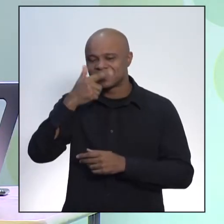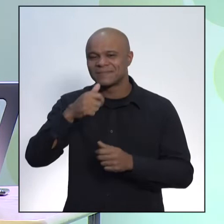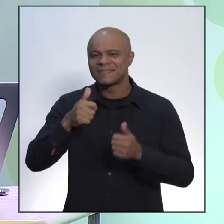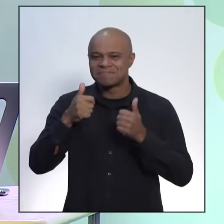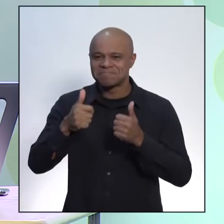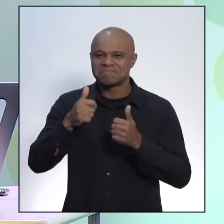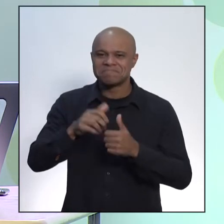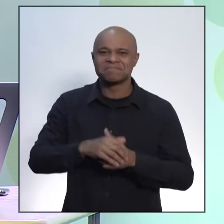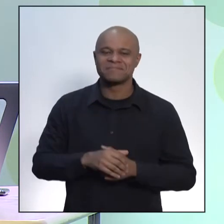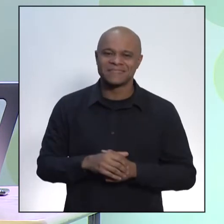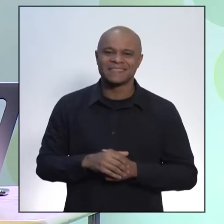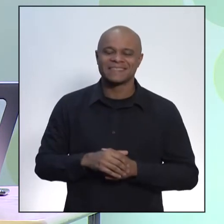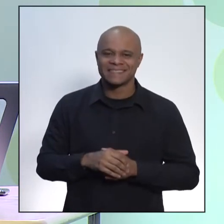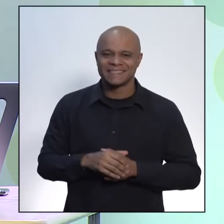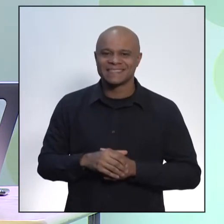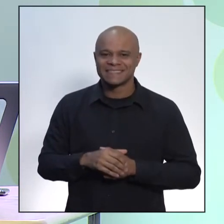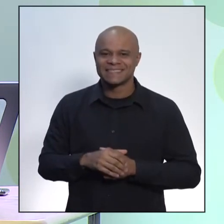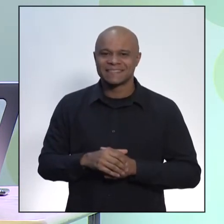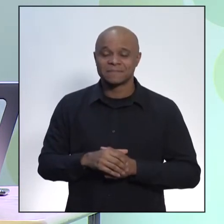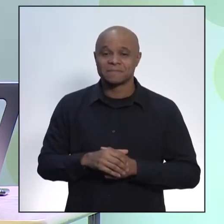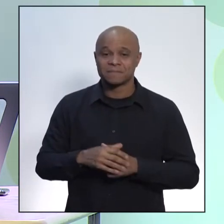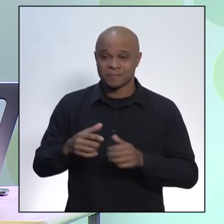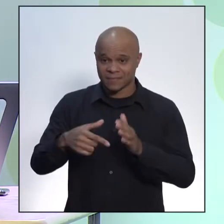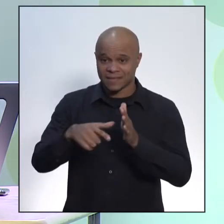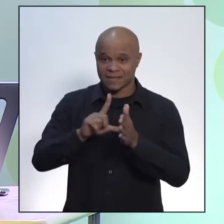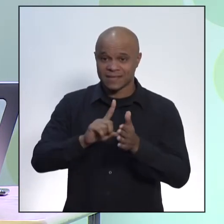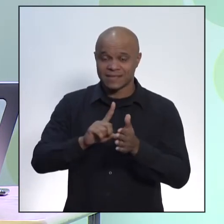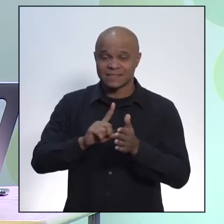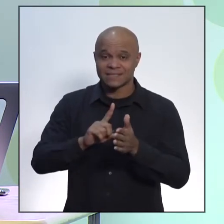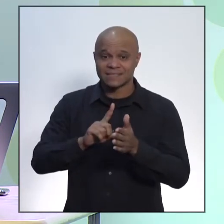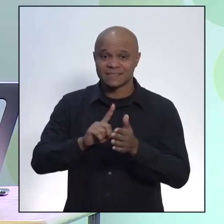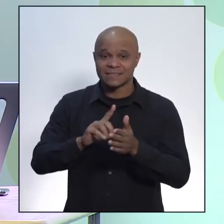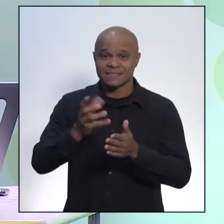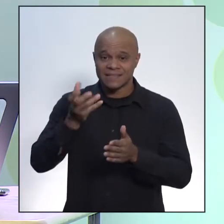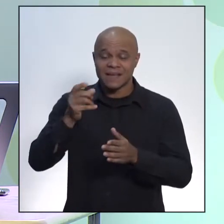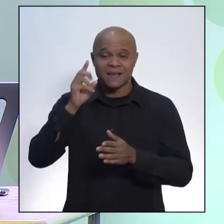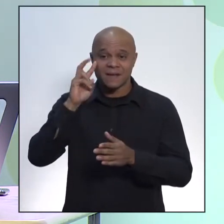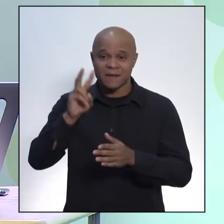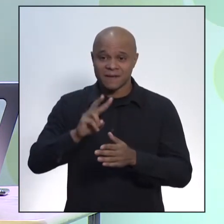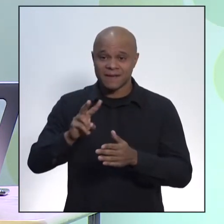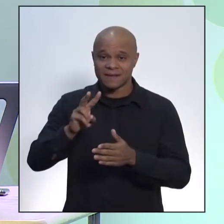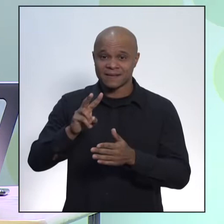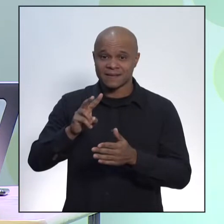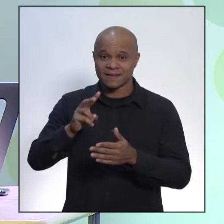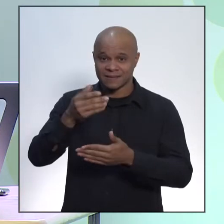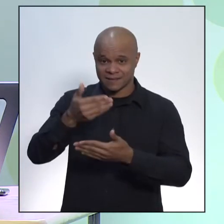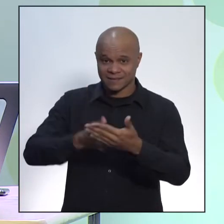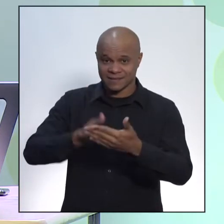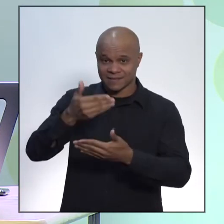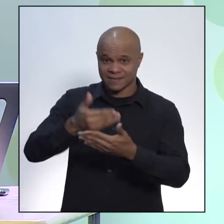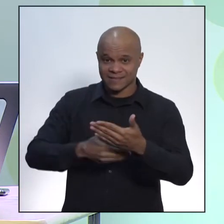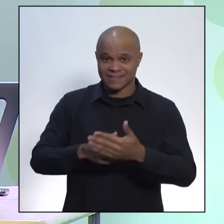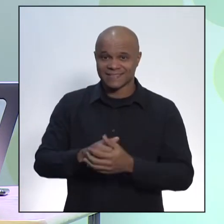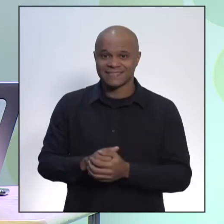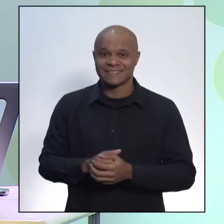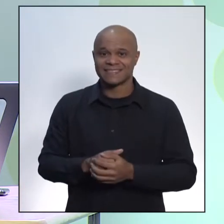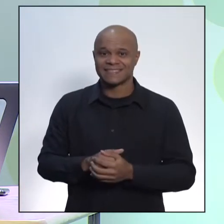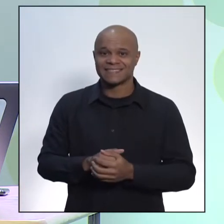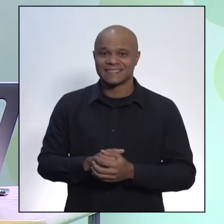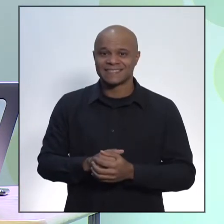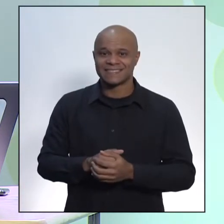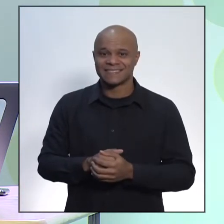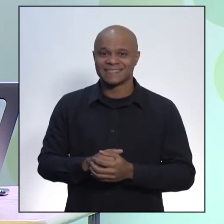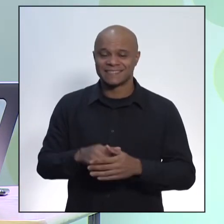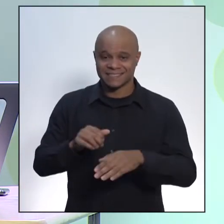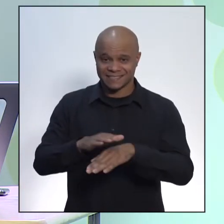Adriana, eu quero compartilhar aqui rapidinho alguns comentários que têm chegado agora no chat da nossa